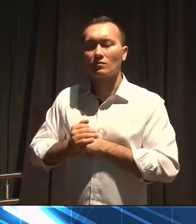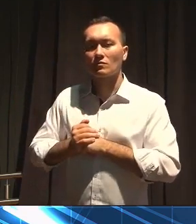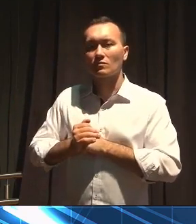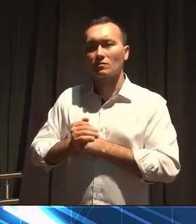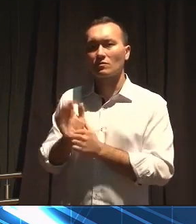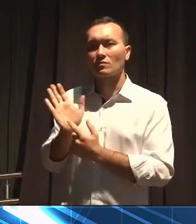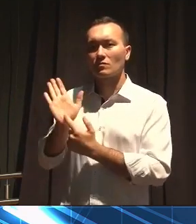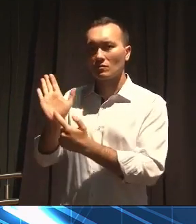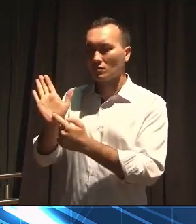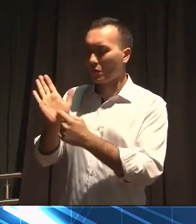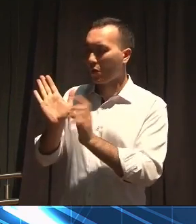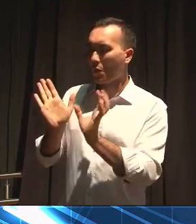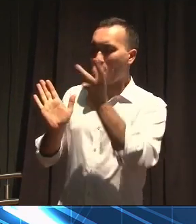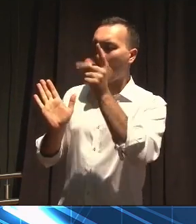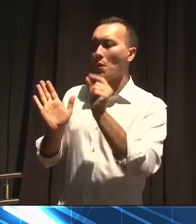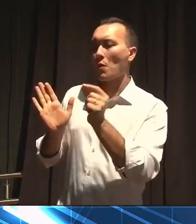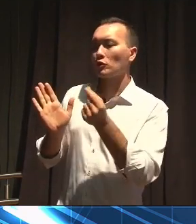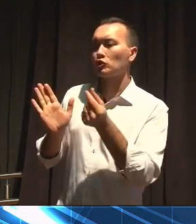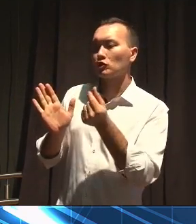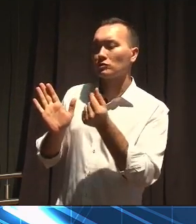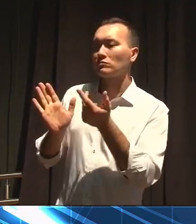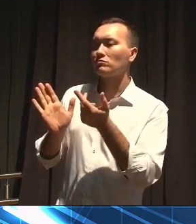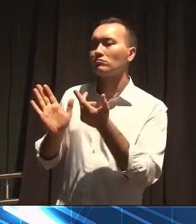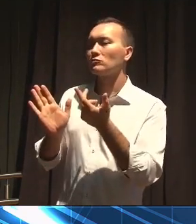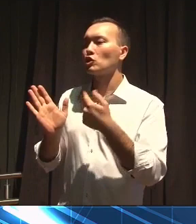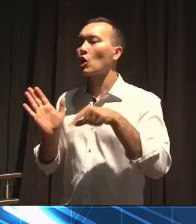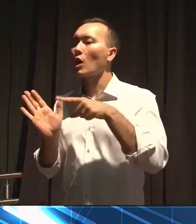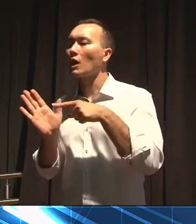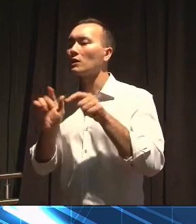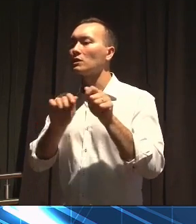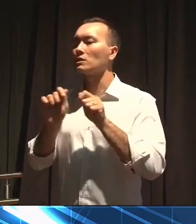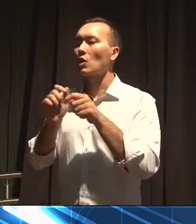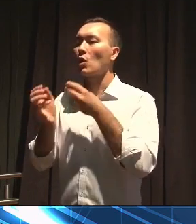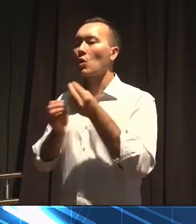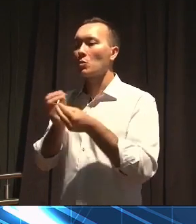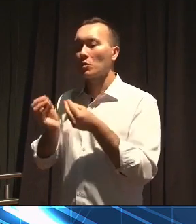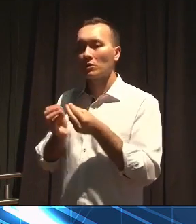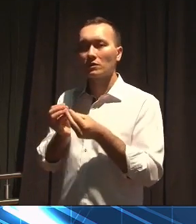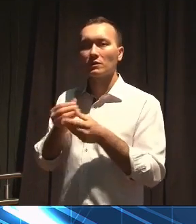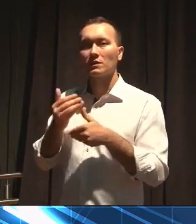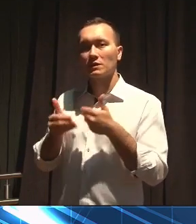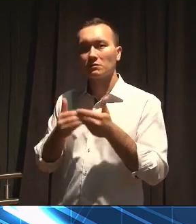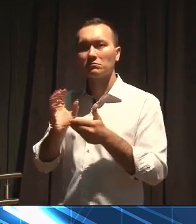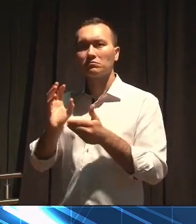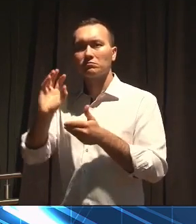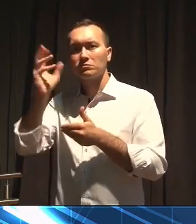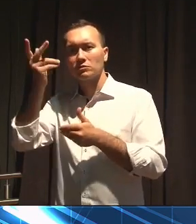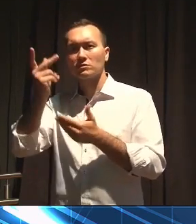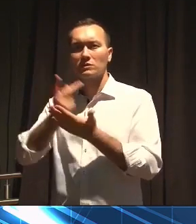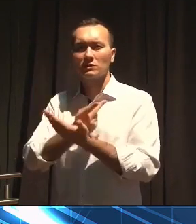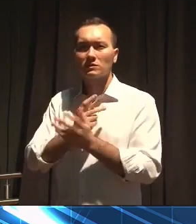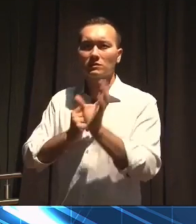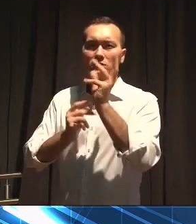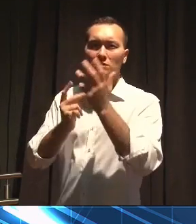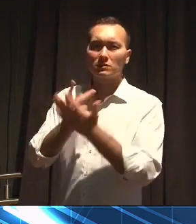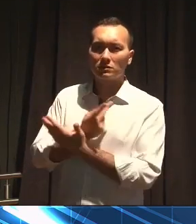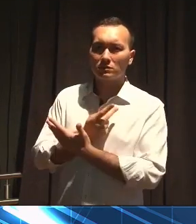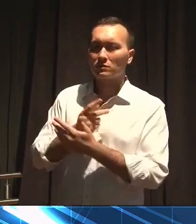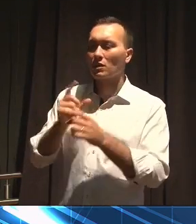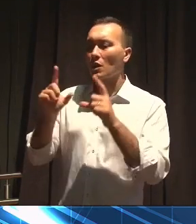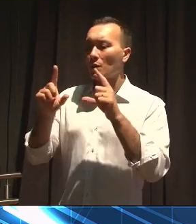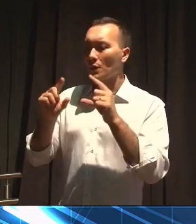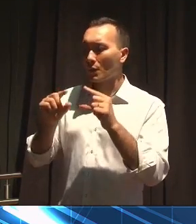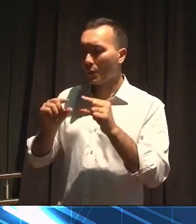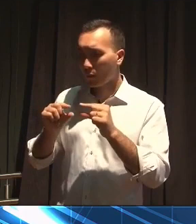também entrando todos os problemas como débito técnico, o número de incidentes começou a baixar consideravelmente.